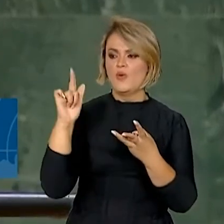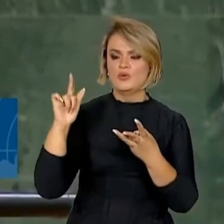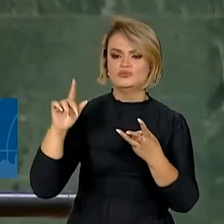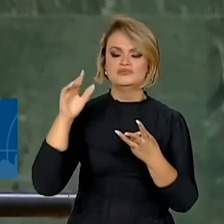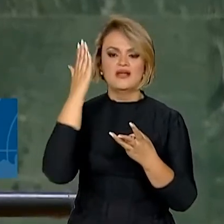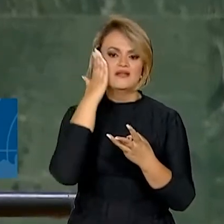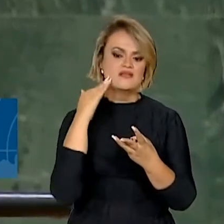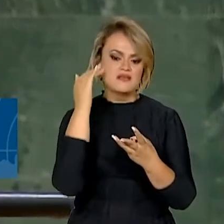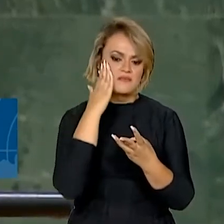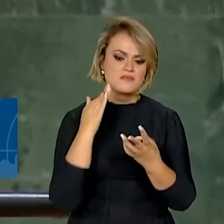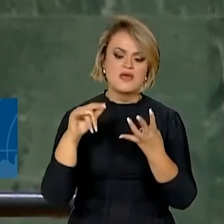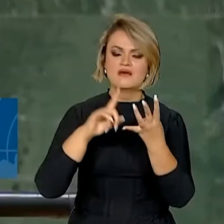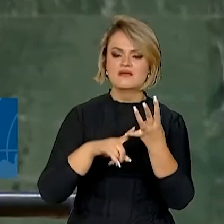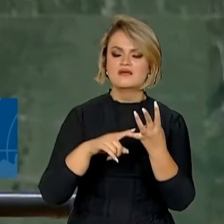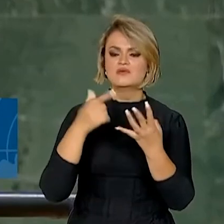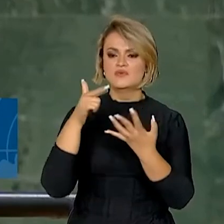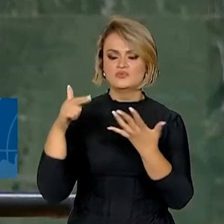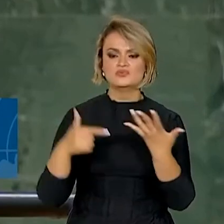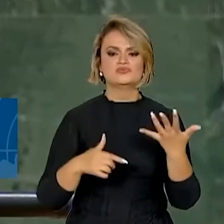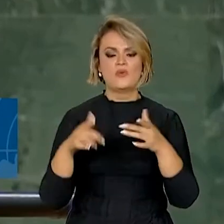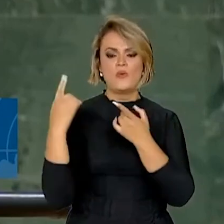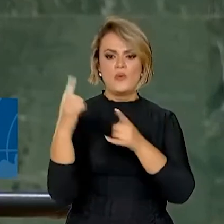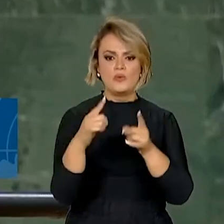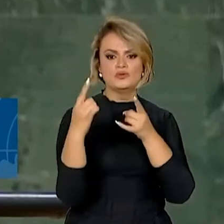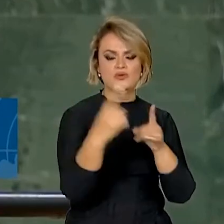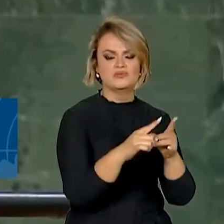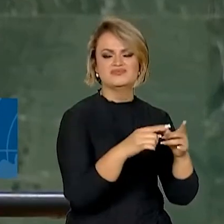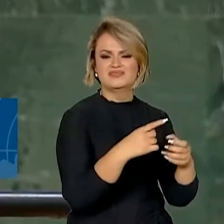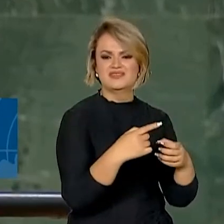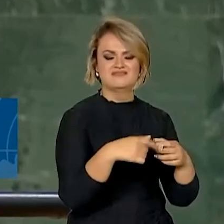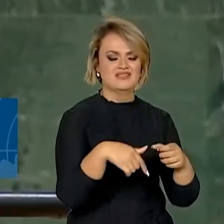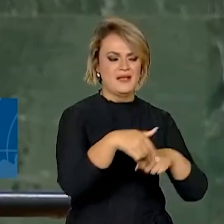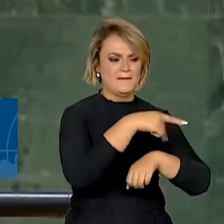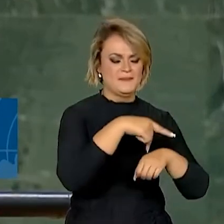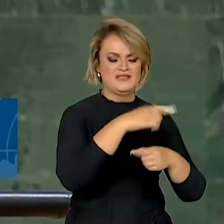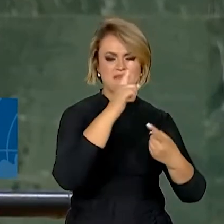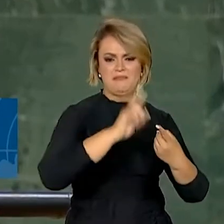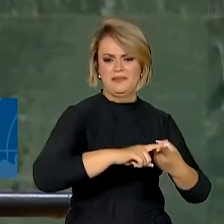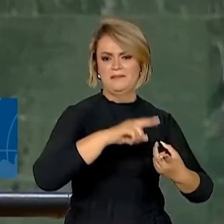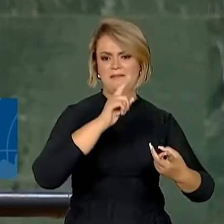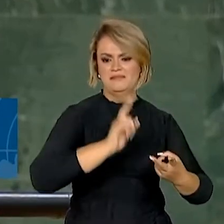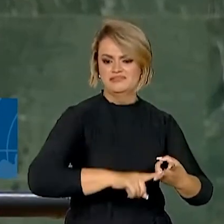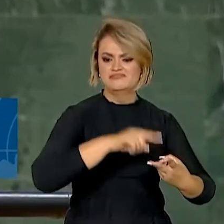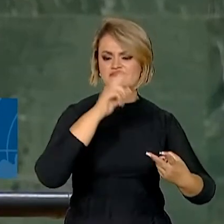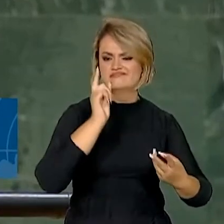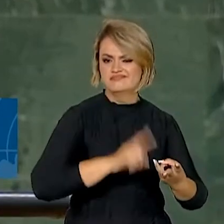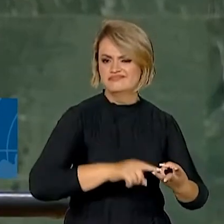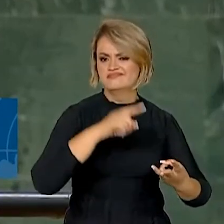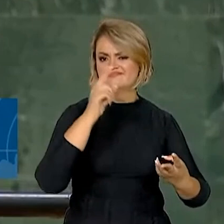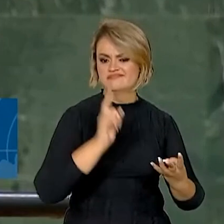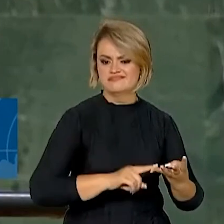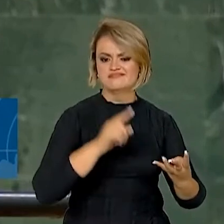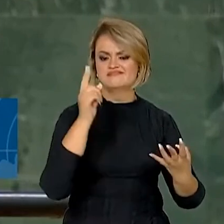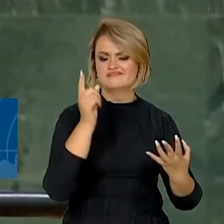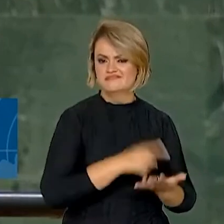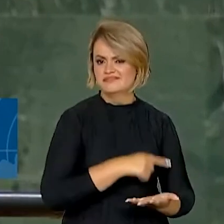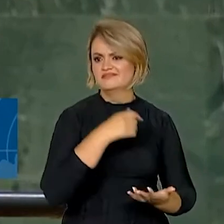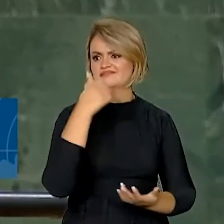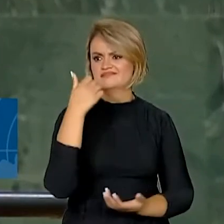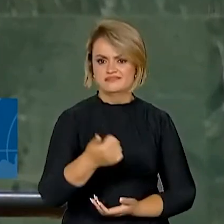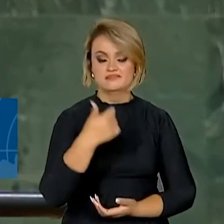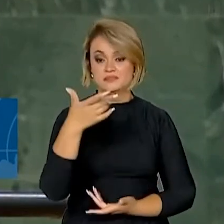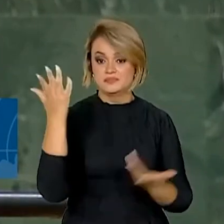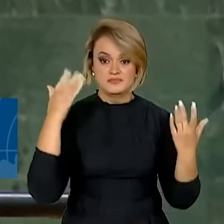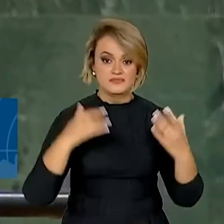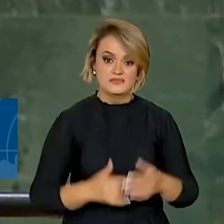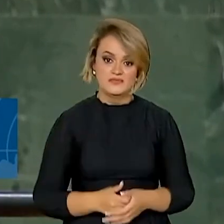na Líbia e as rupturas institucionais em Burkina Faso, Gabão, Guiné-Conakry, Mali, Níger e